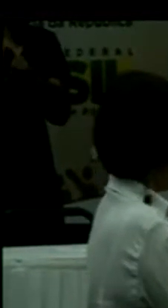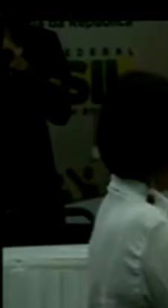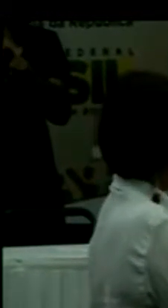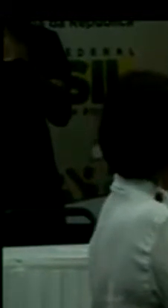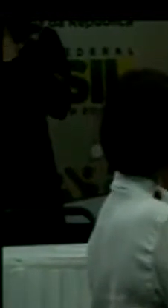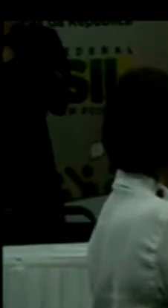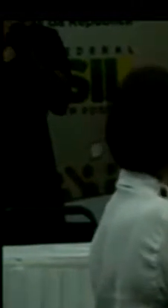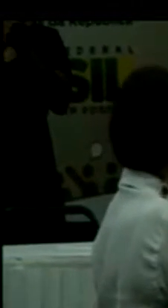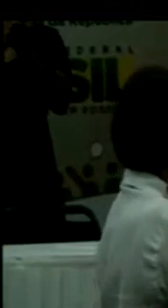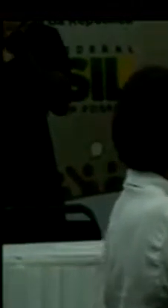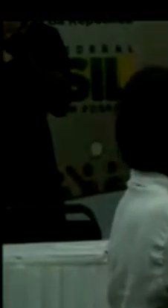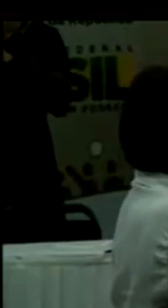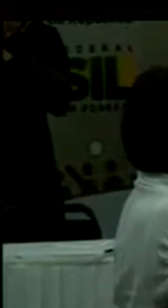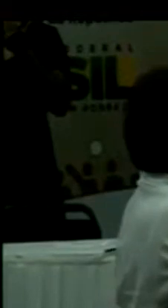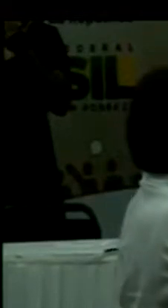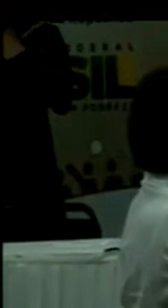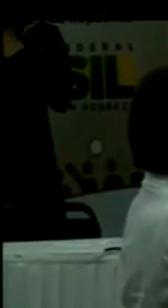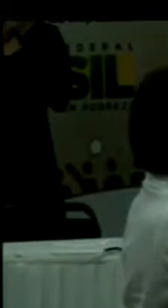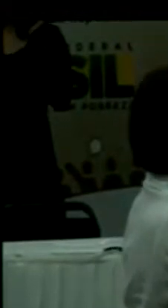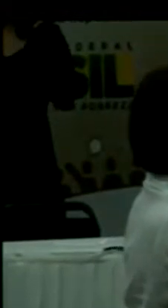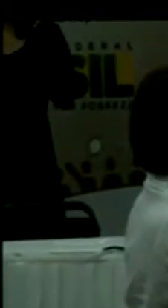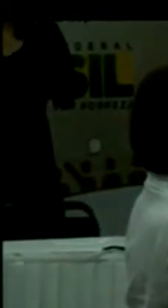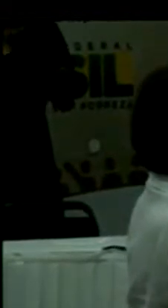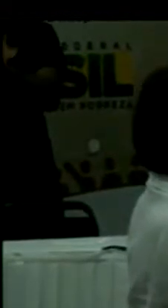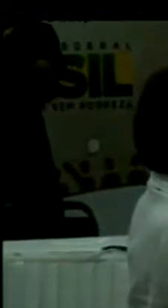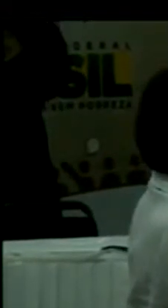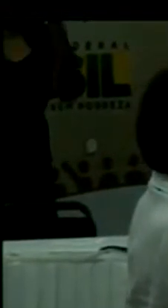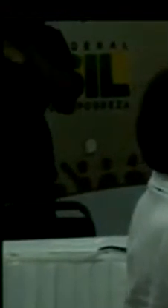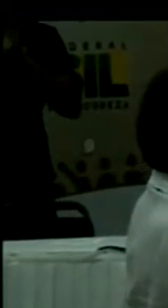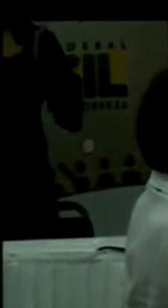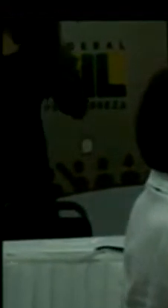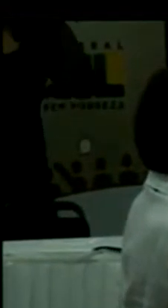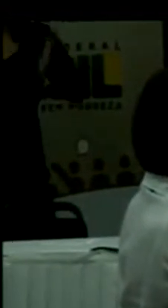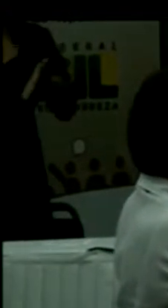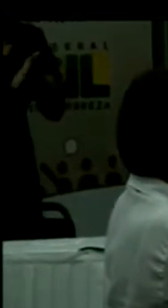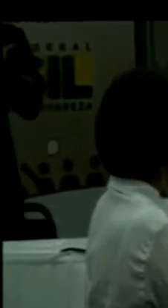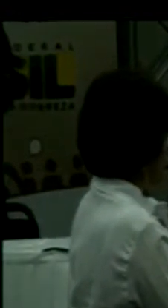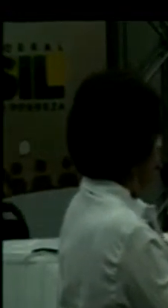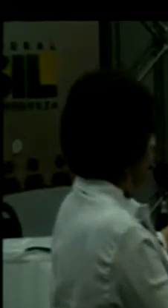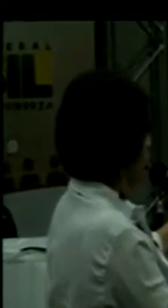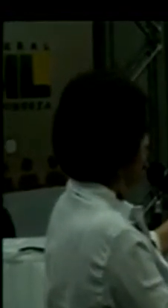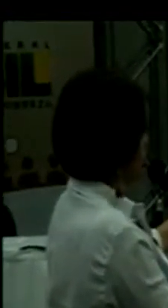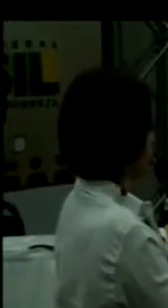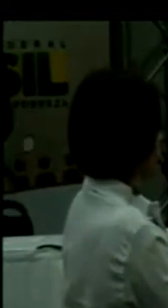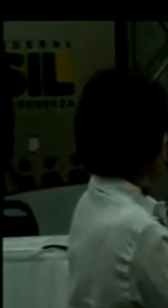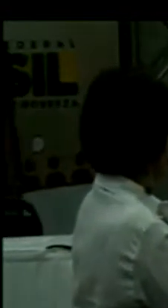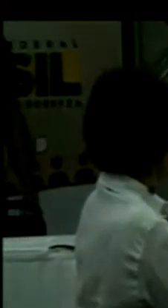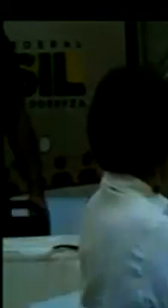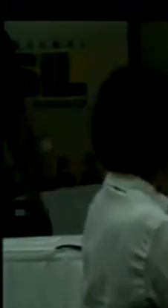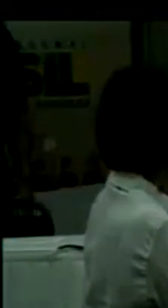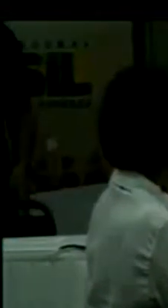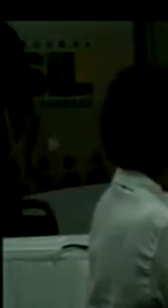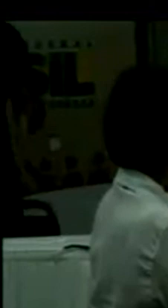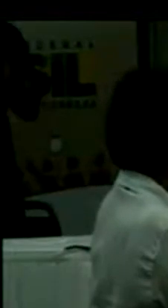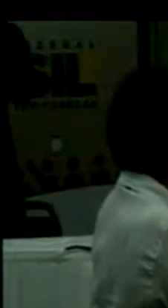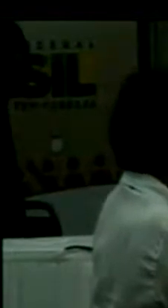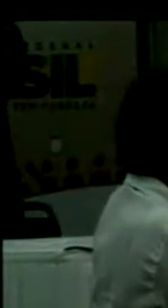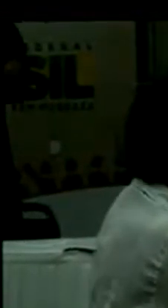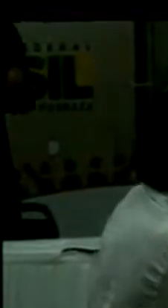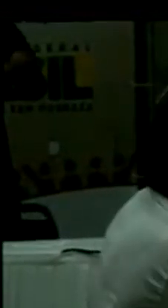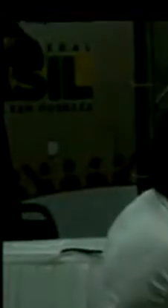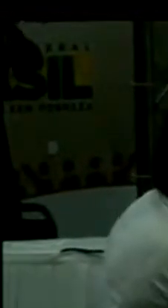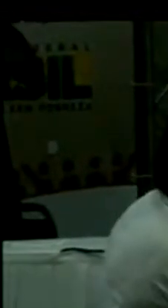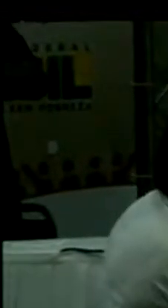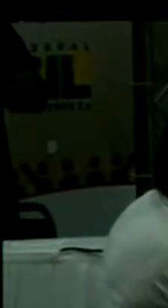iniciar ações de interação sobre participação e orçamento, incluindo curso de formação,